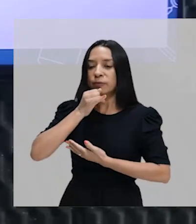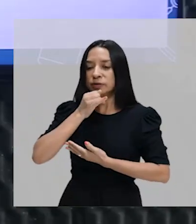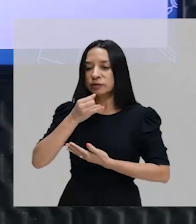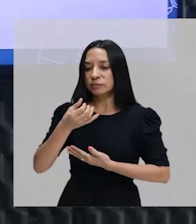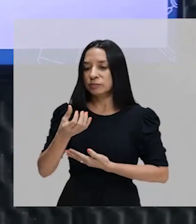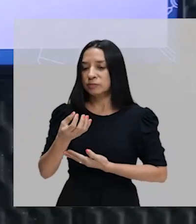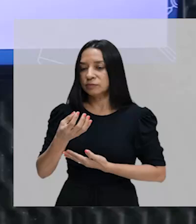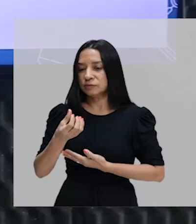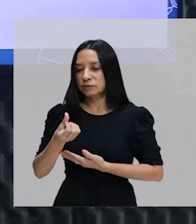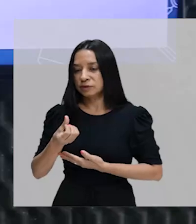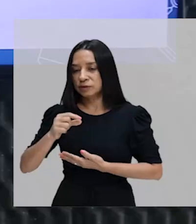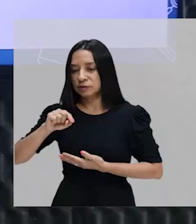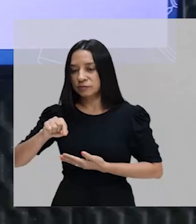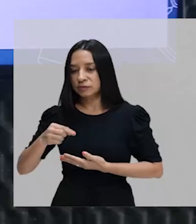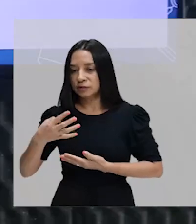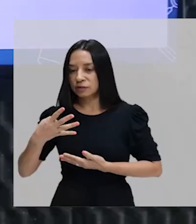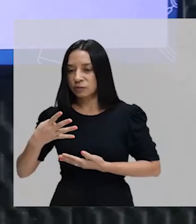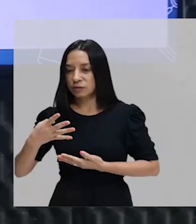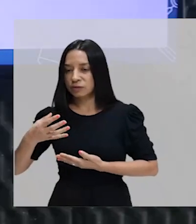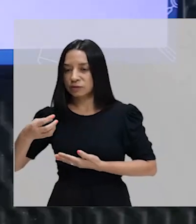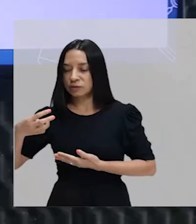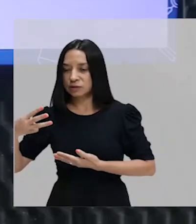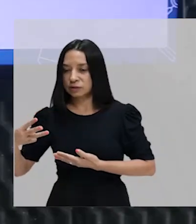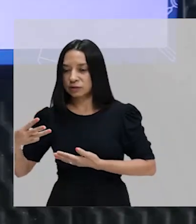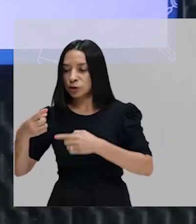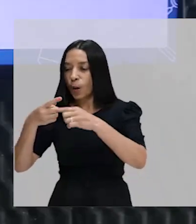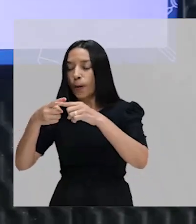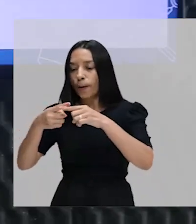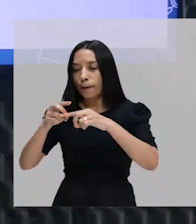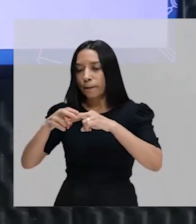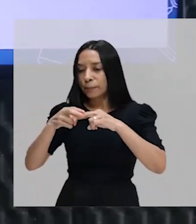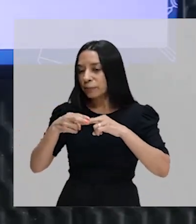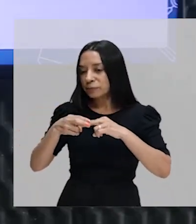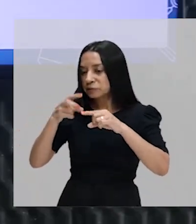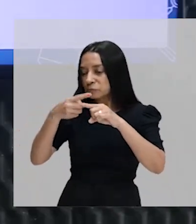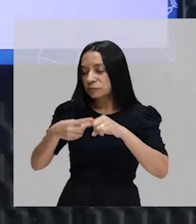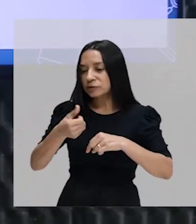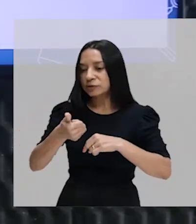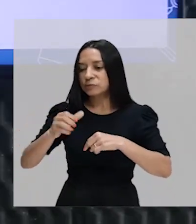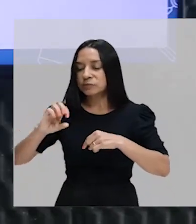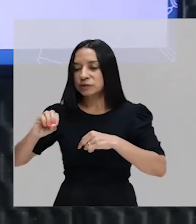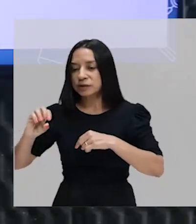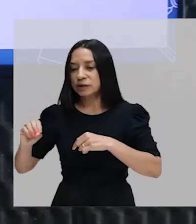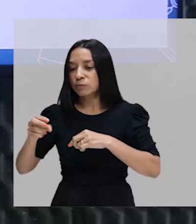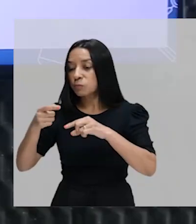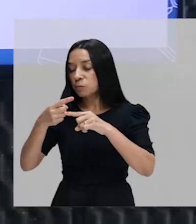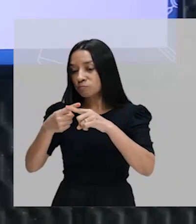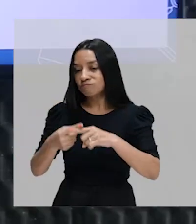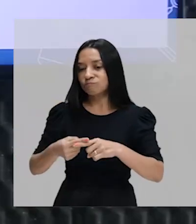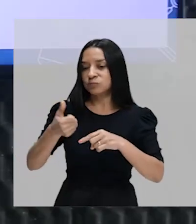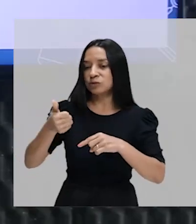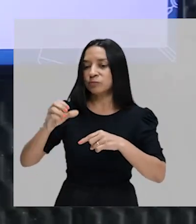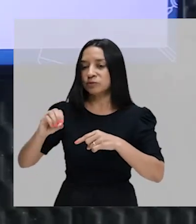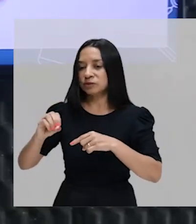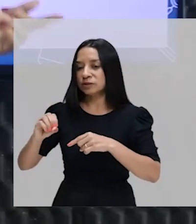que se repete, então eu tenho que jogar ele lá para a parte inteira. Por isso, eu multipliquei por 100. E aí, quando eu multiplico isso por 100, eu gero